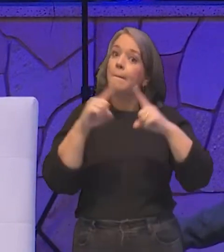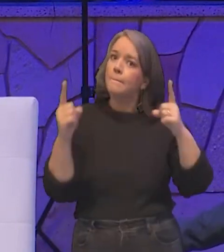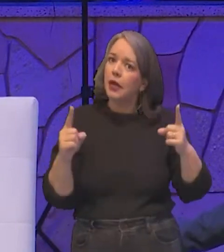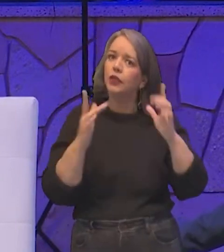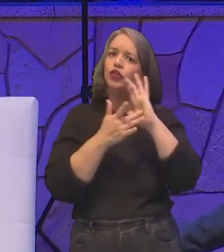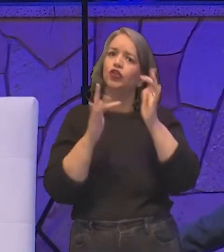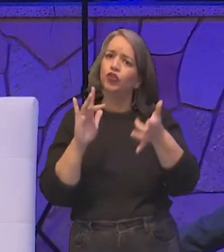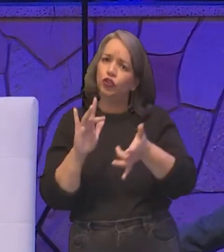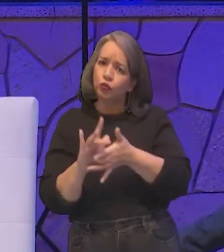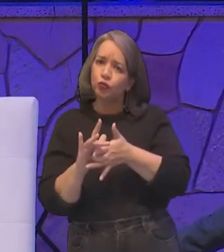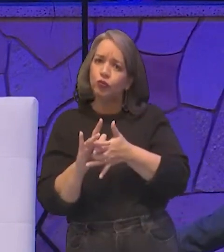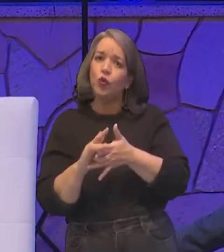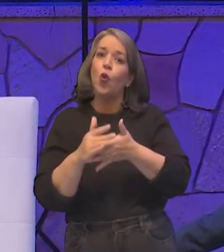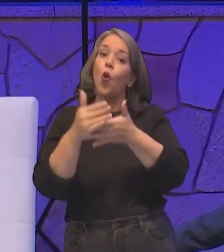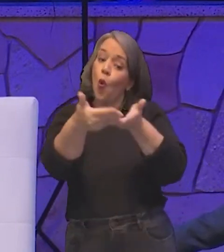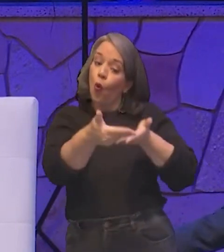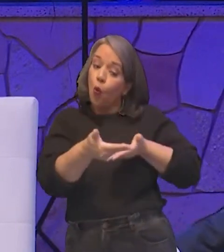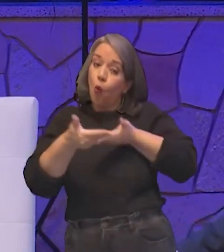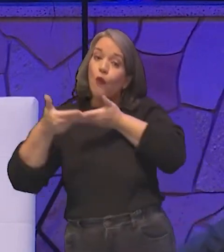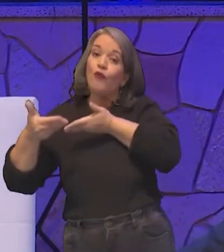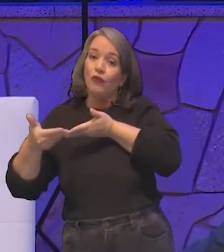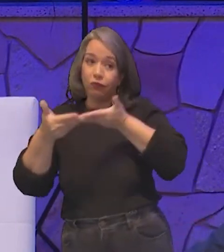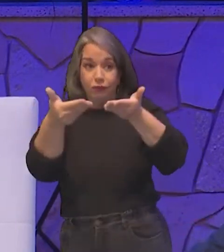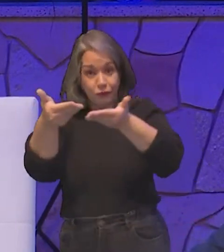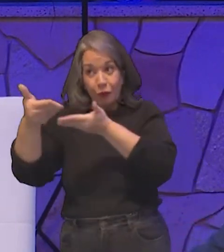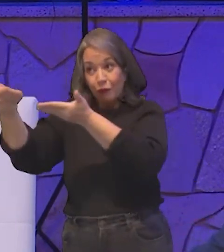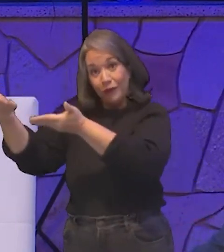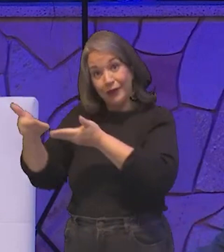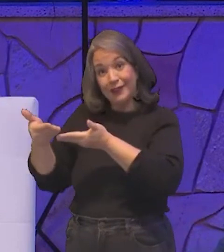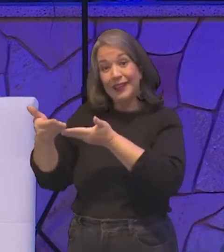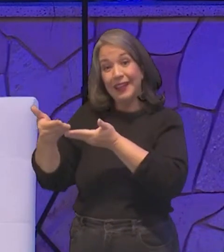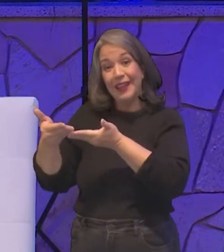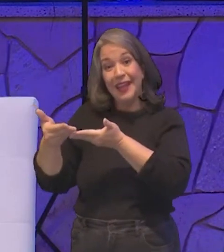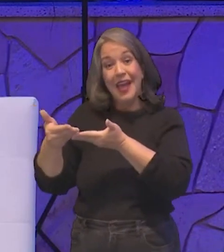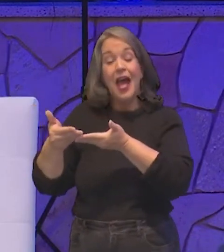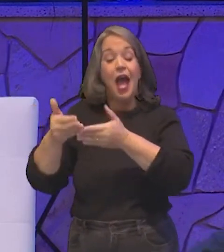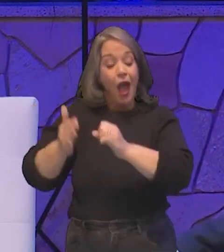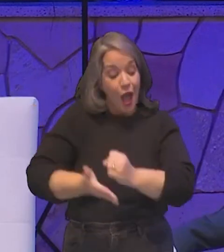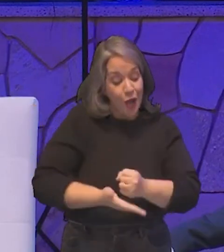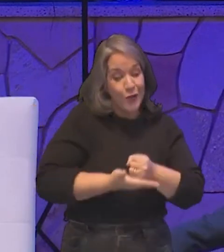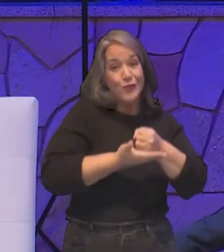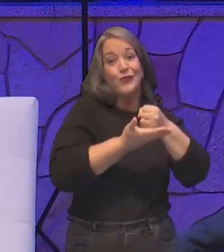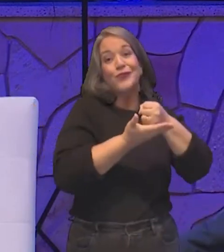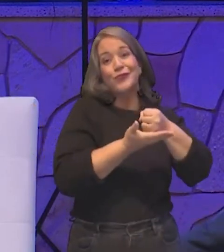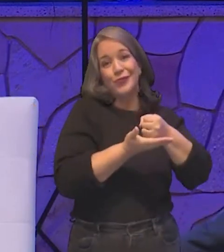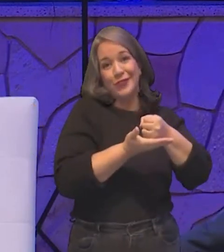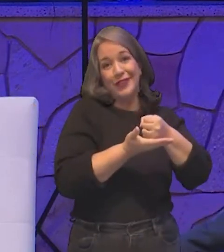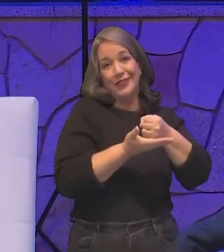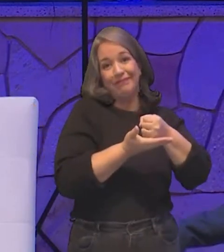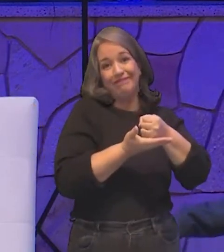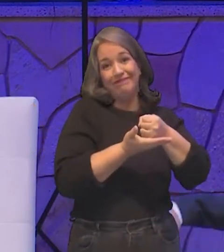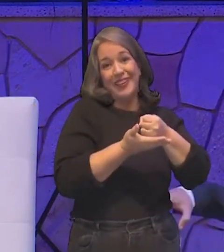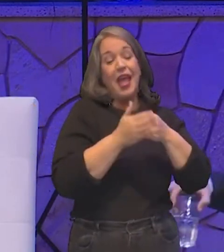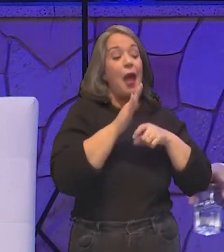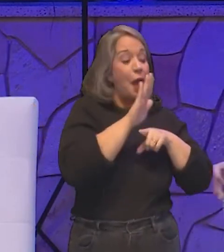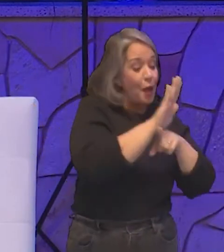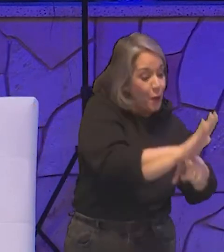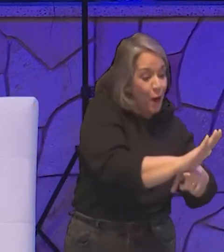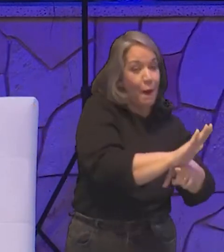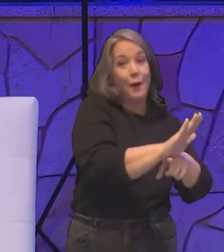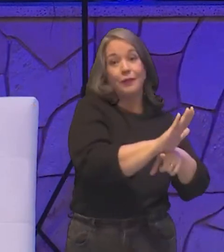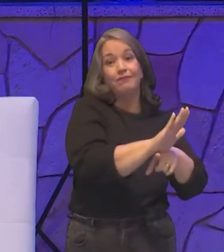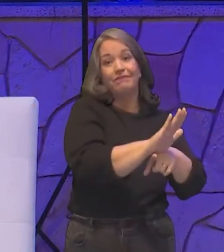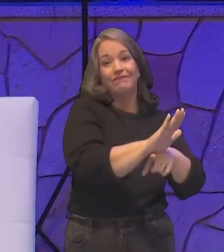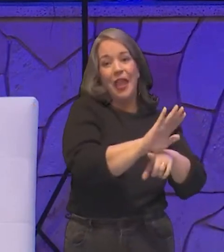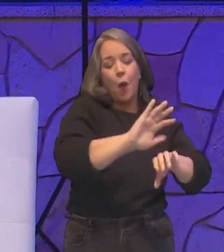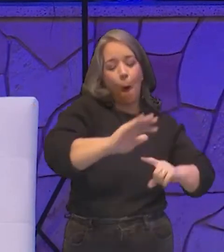nos chama para pegar no colo, assim como Cristo fez conosco. Portanto, esse amor,